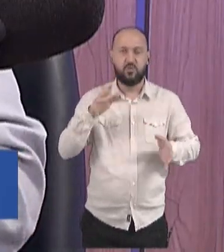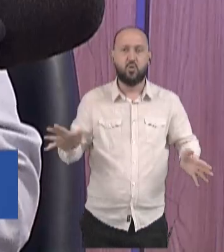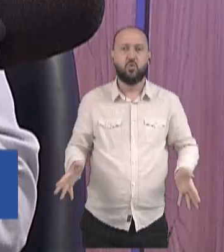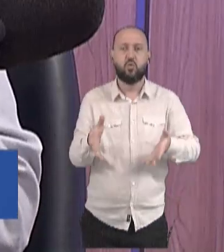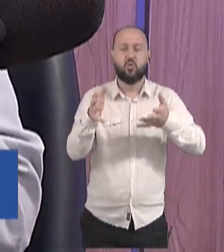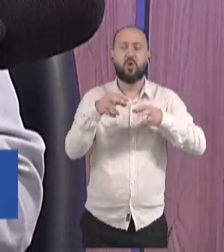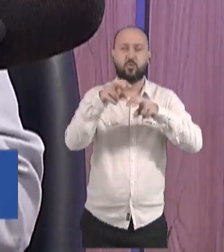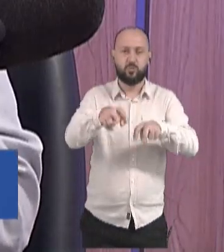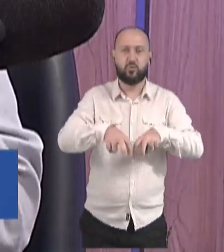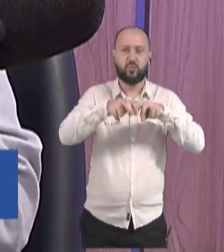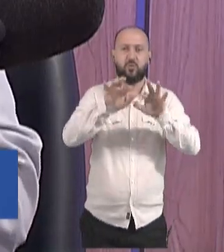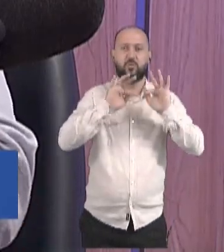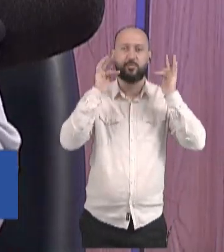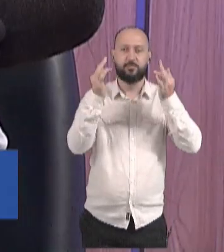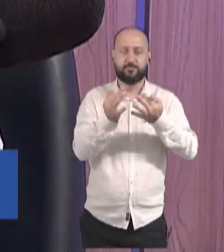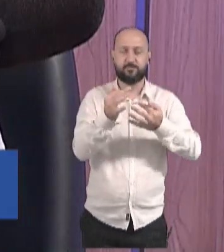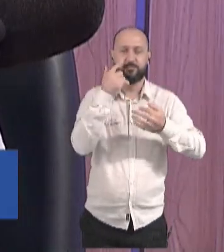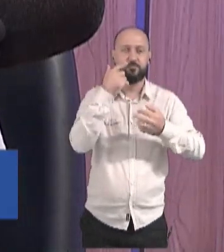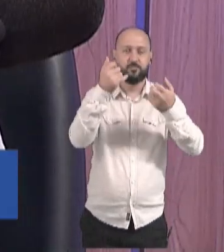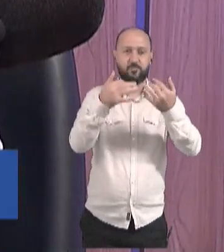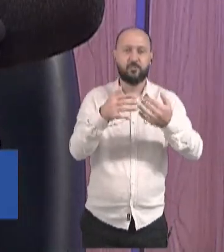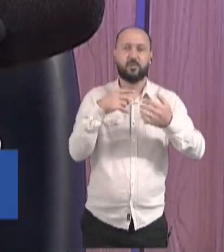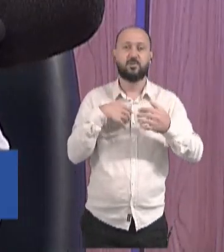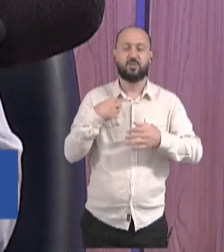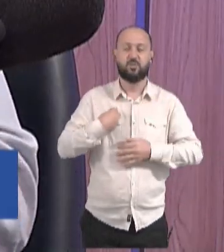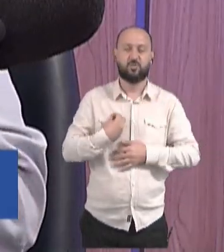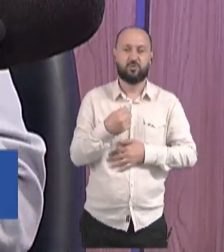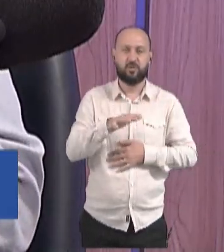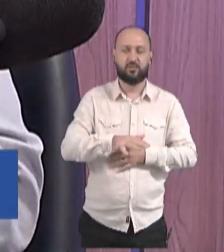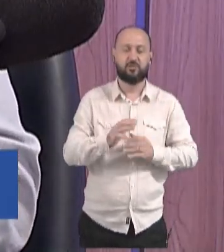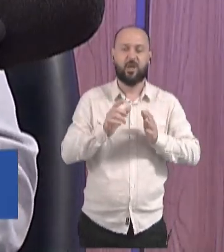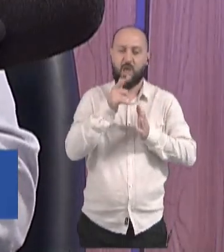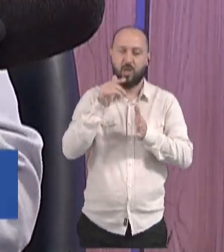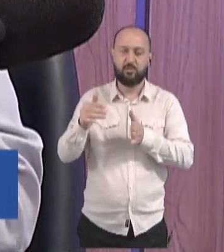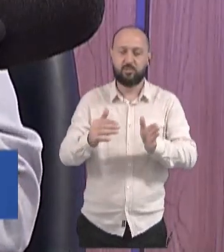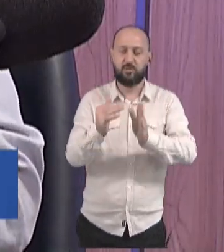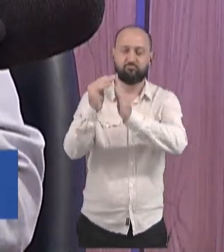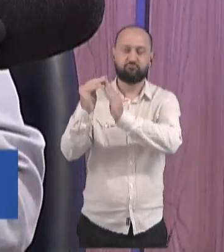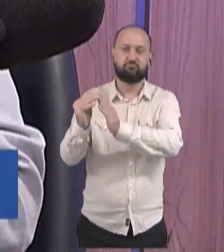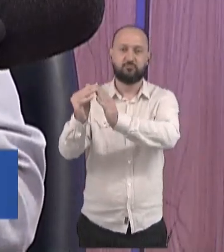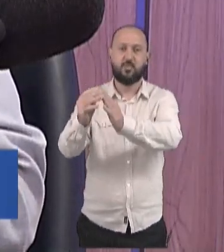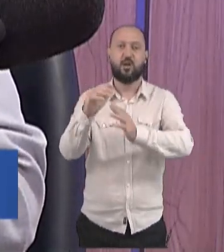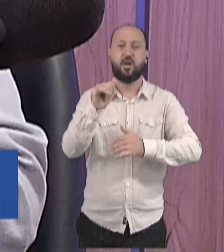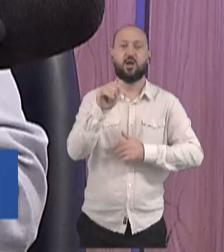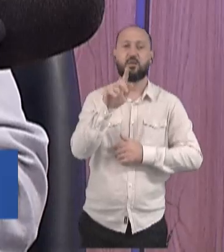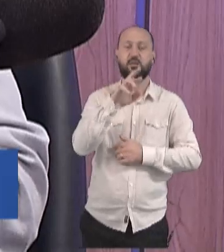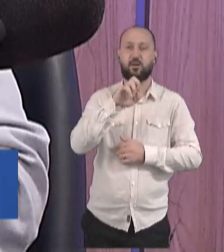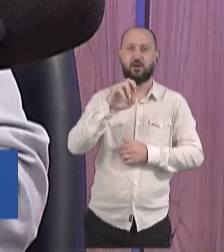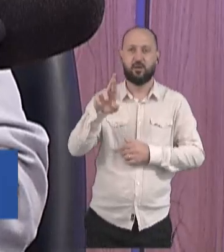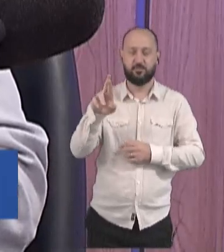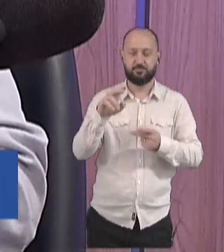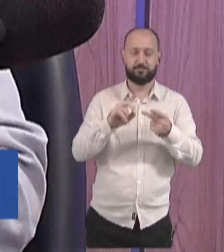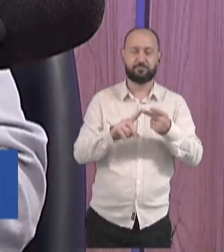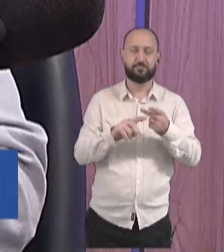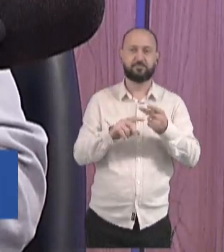fomento à agricultura familiar. A gente está falando de ribeirinhos também, né? O deputado mencionou também a Agraer participando